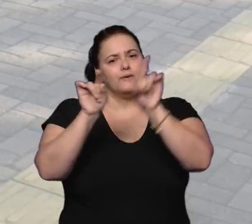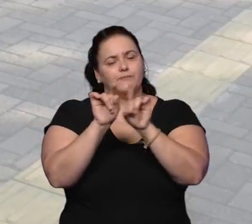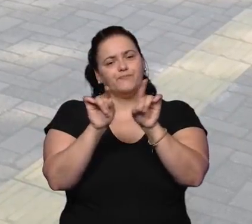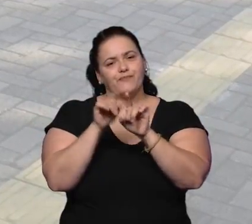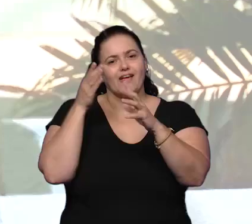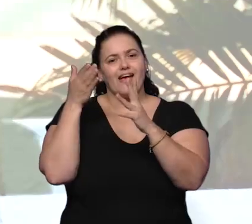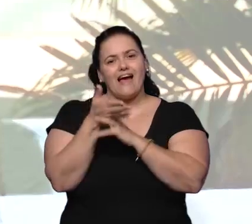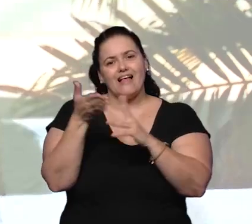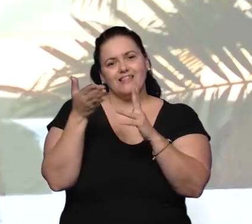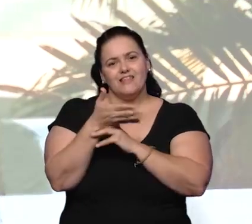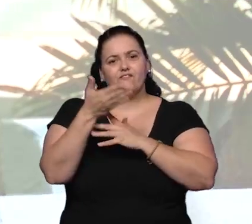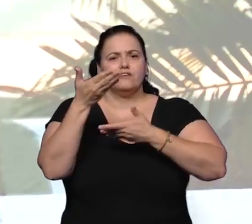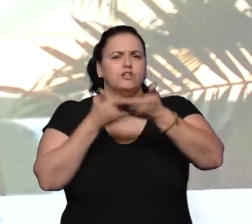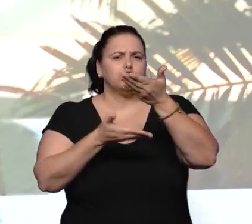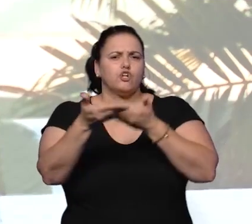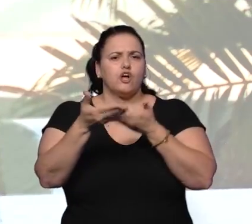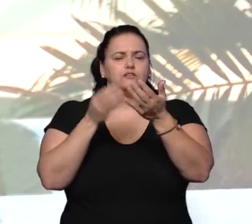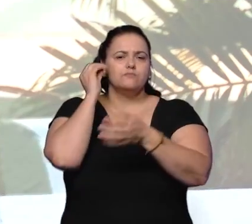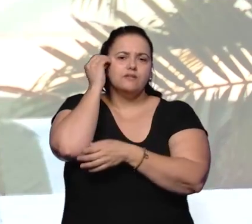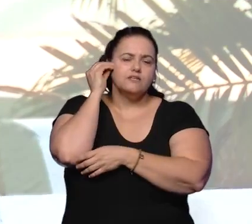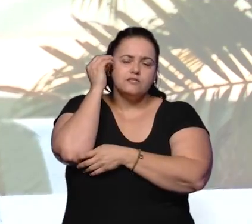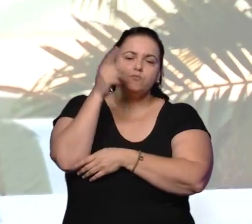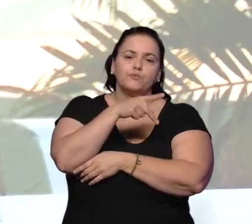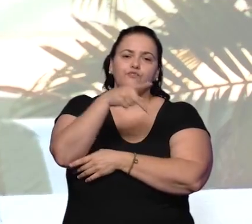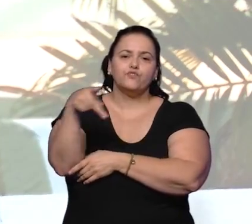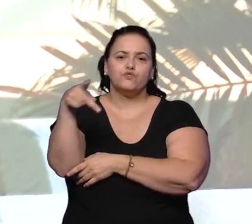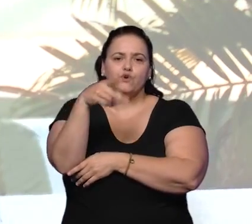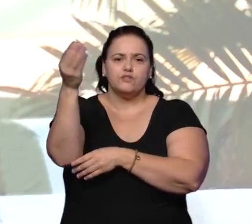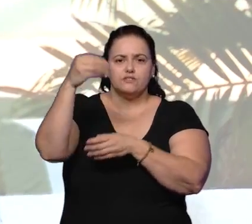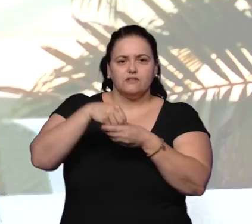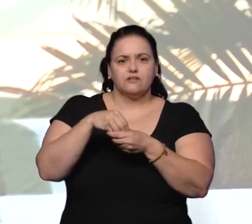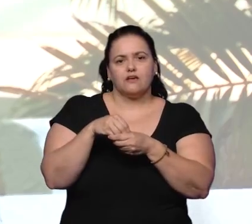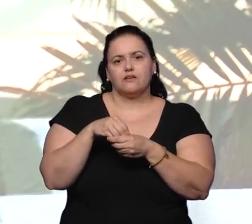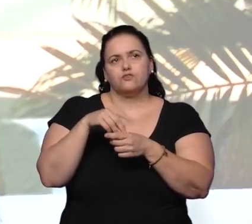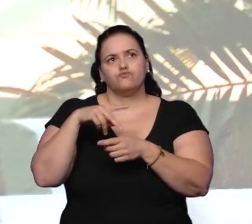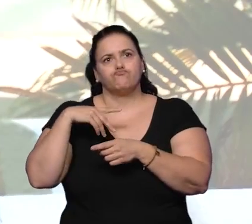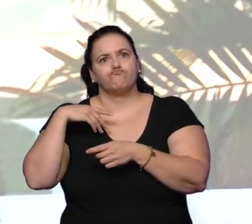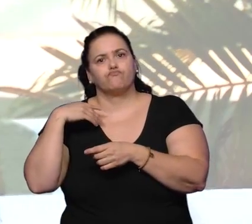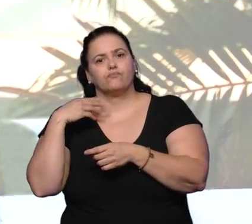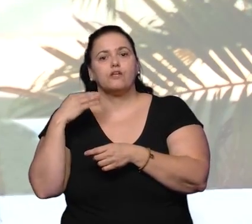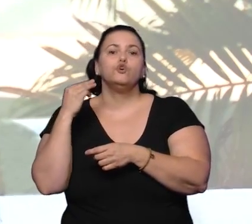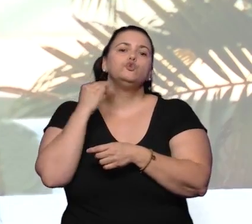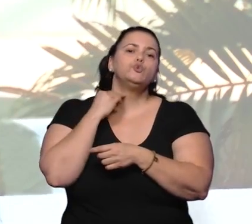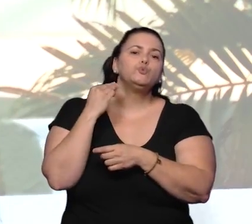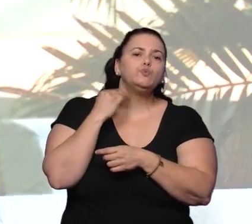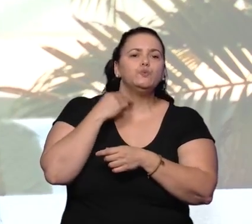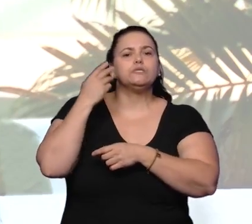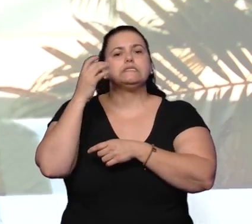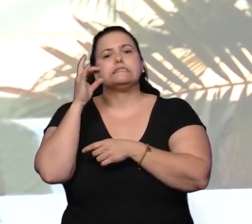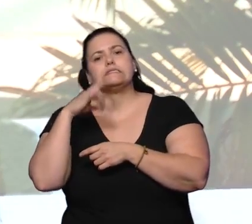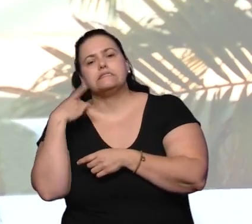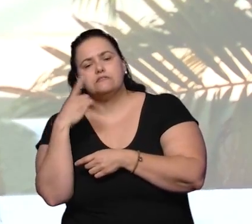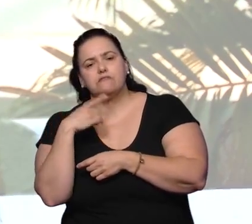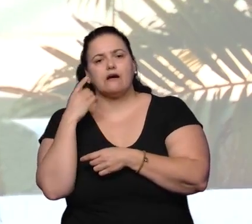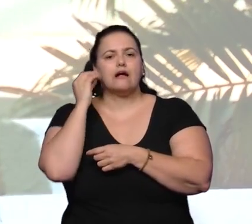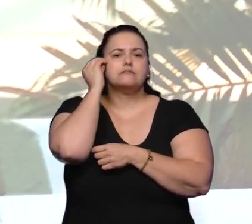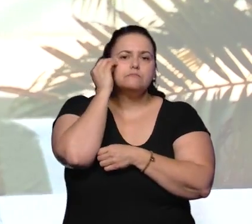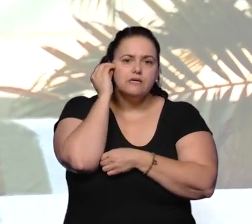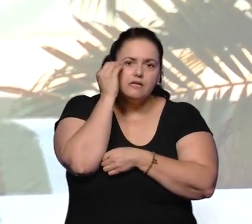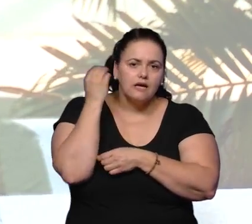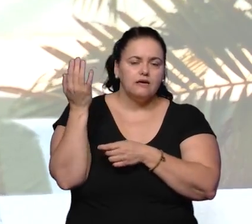na prática, através da troca de experiências com os professores, dentre os quais tem juízes e advogados com